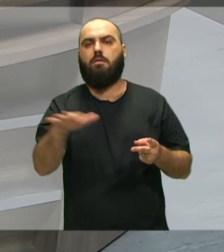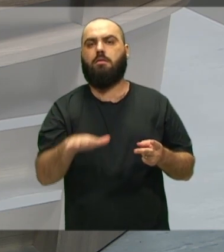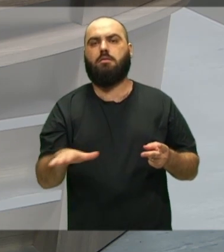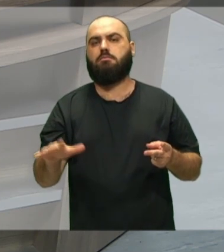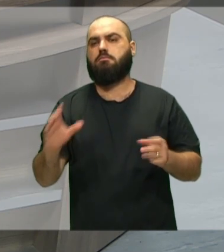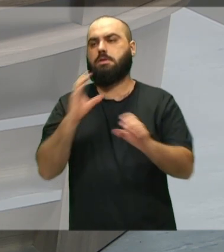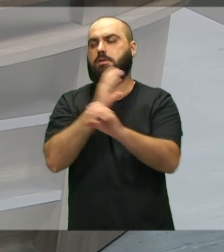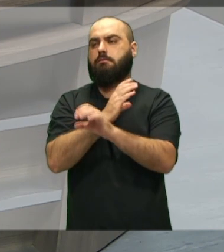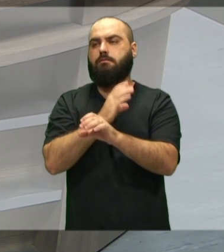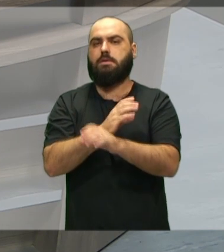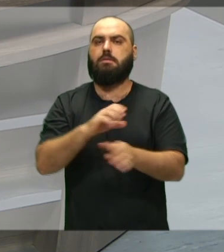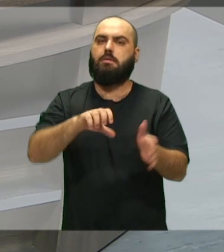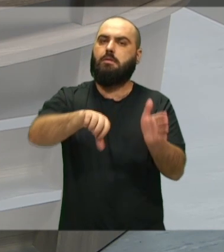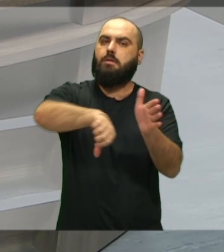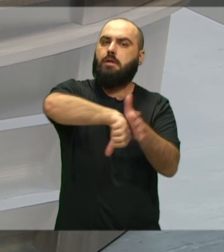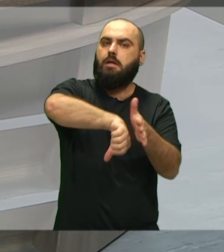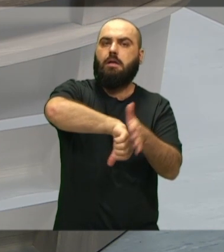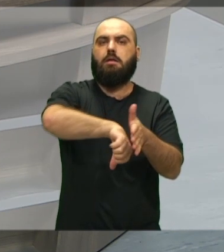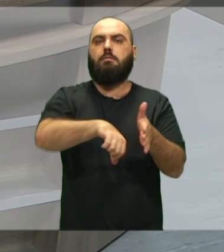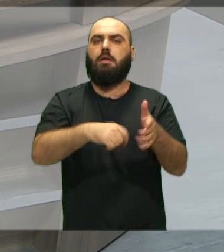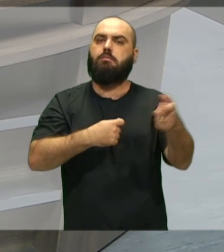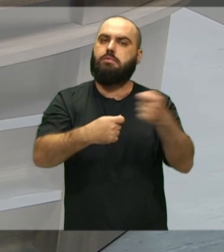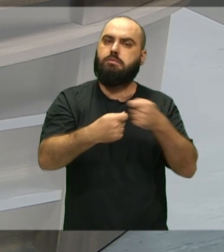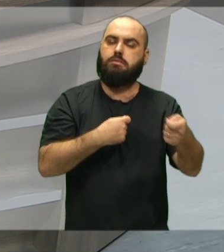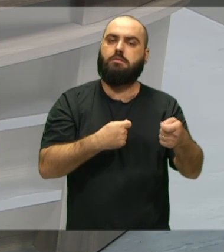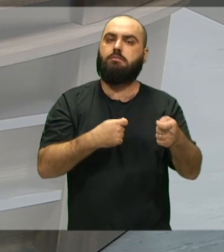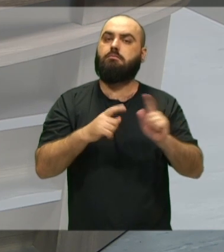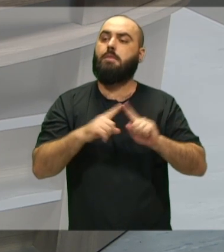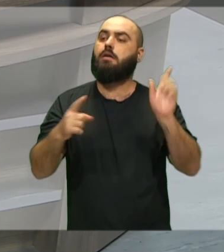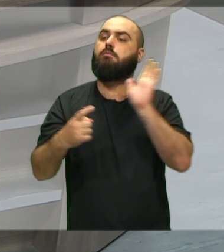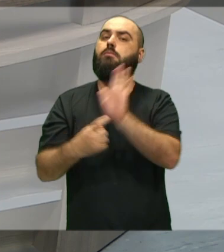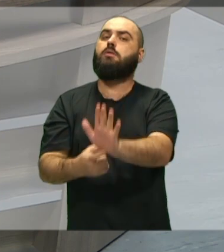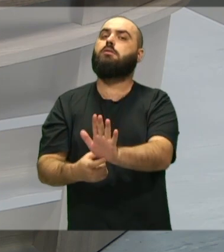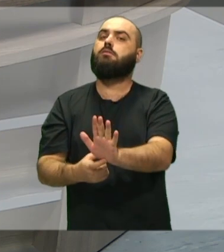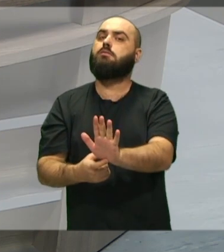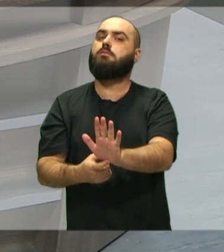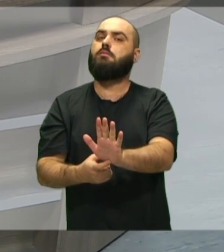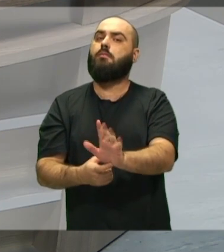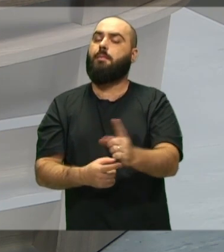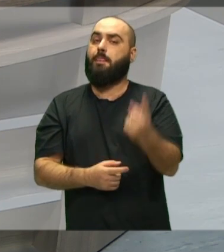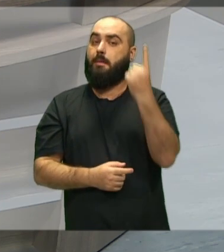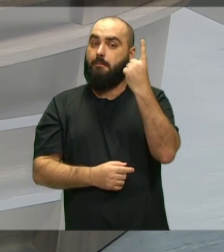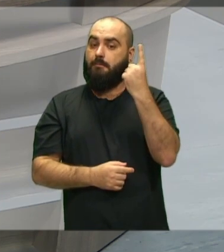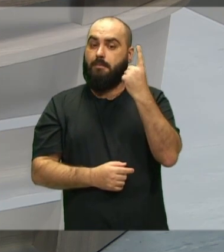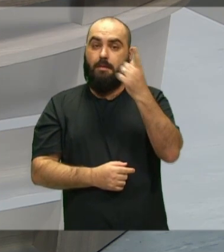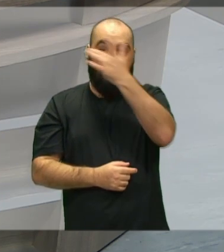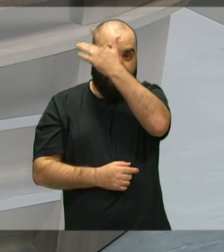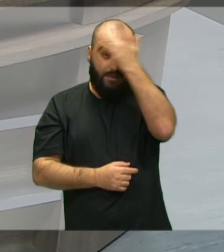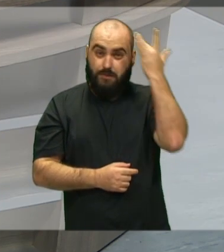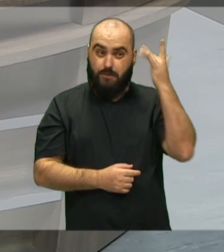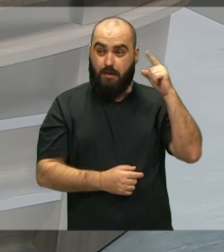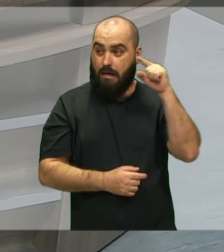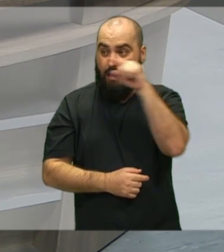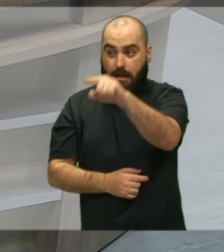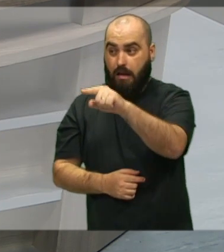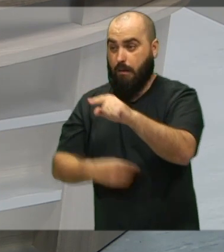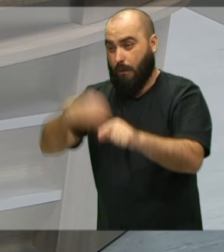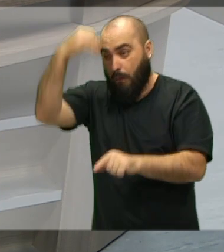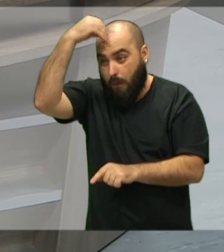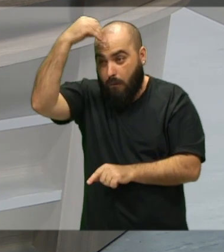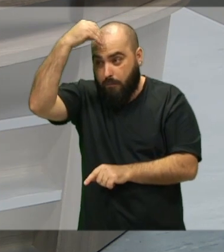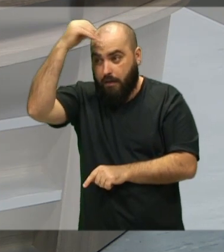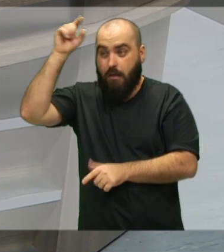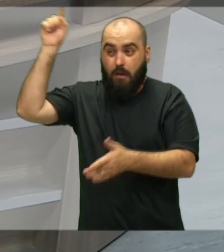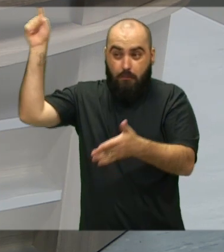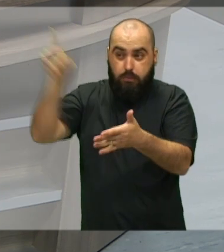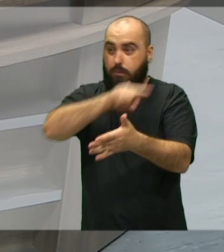civil, criminal, administrativa, mas apontar como uma pessoa improba, no caso de